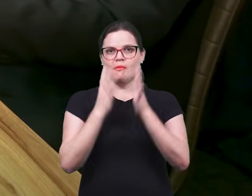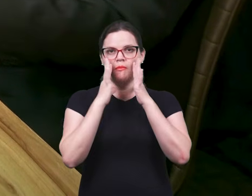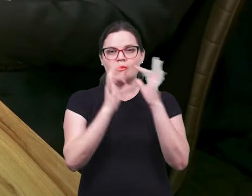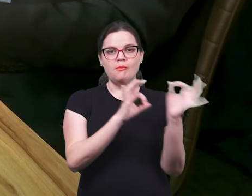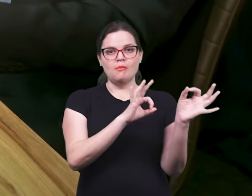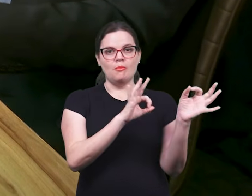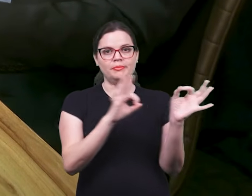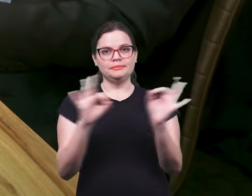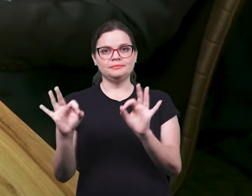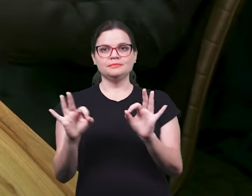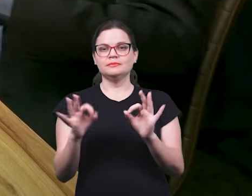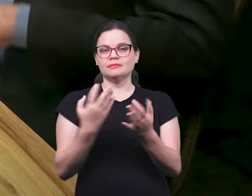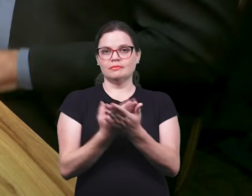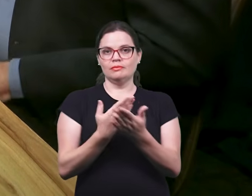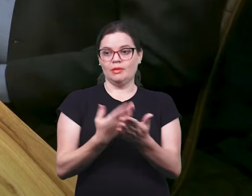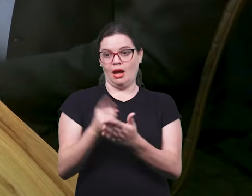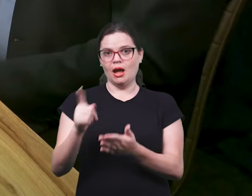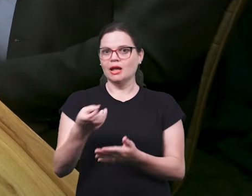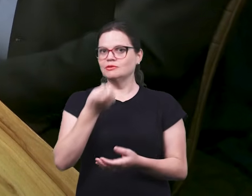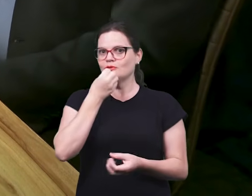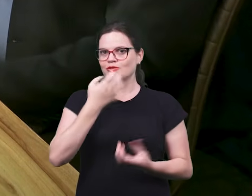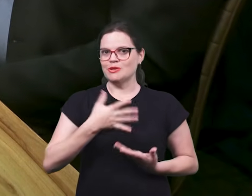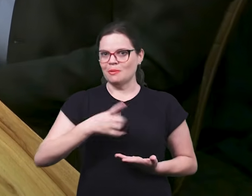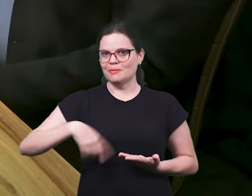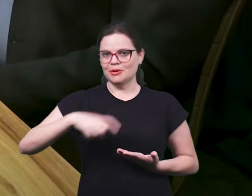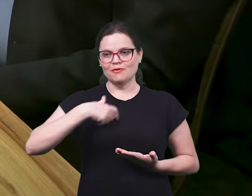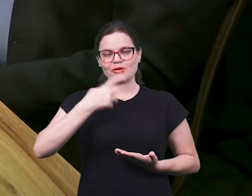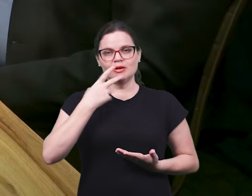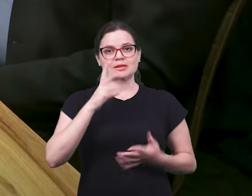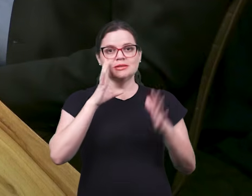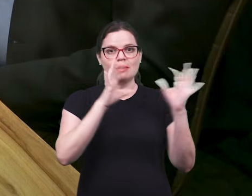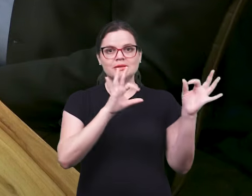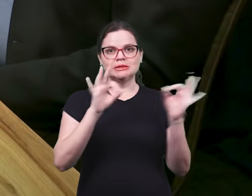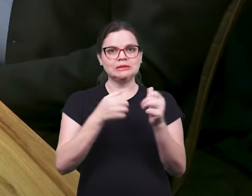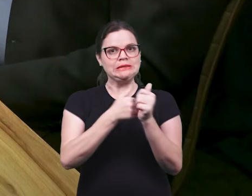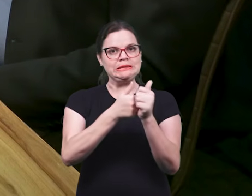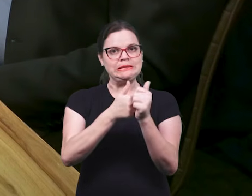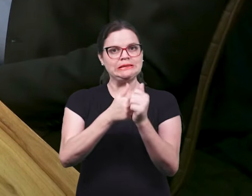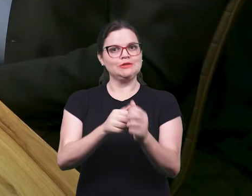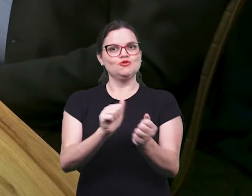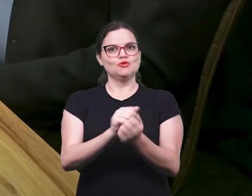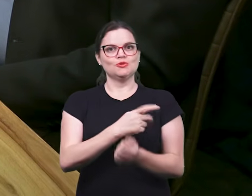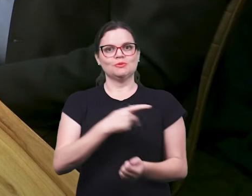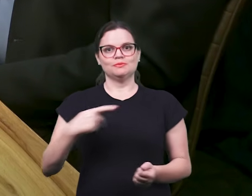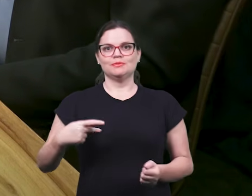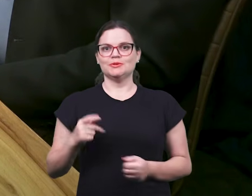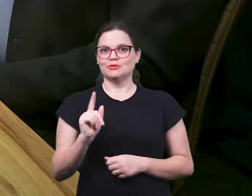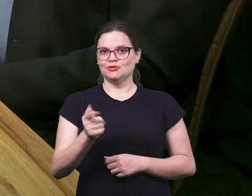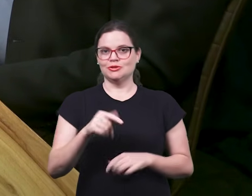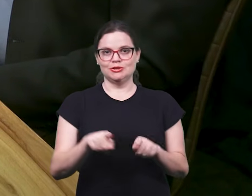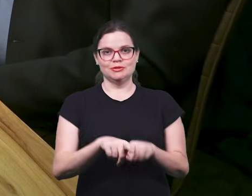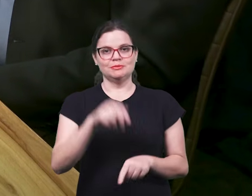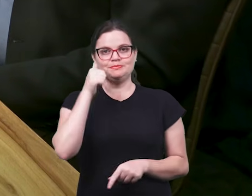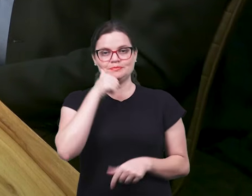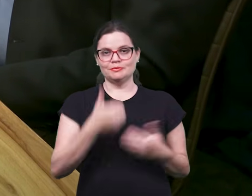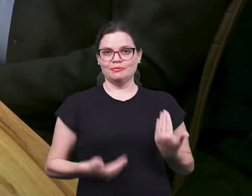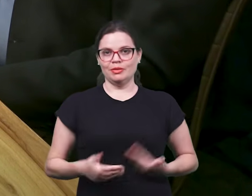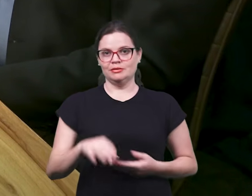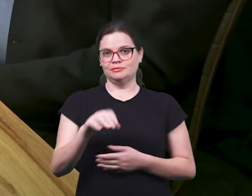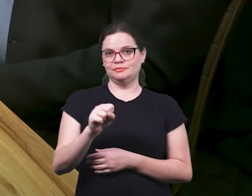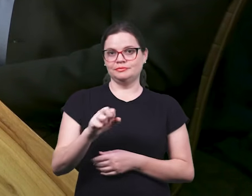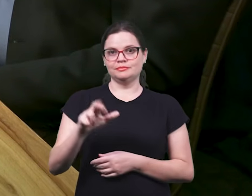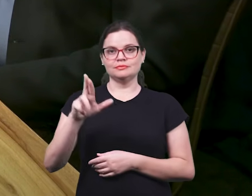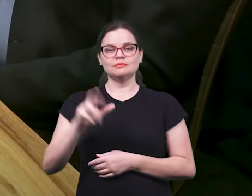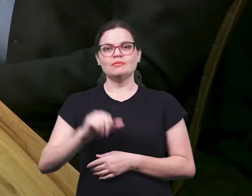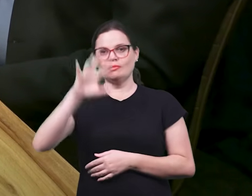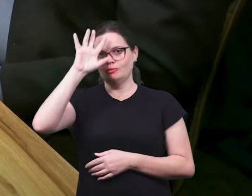sobre o tabernáculo, que acabou de confessar aqui para nós, que ficava atrás do pastor Gedeuti de Mansara para aprender cada vez mais